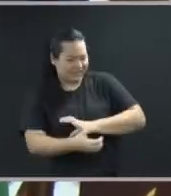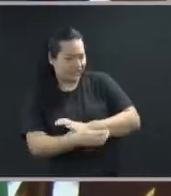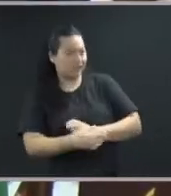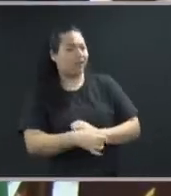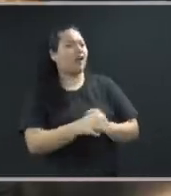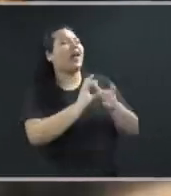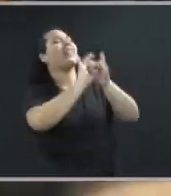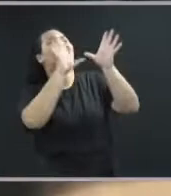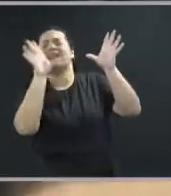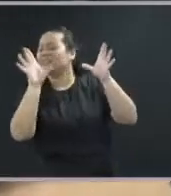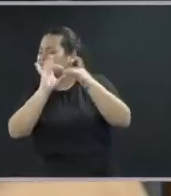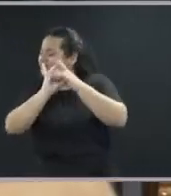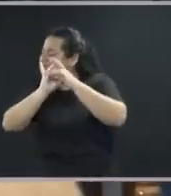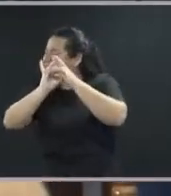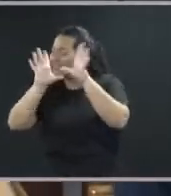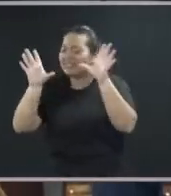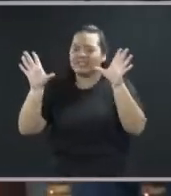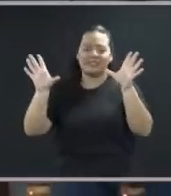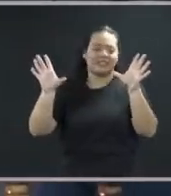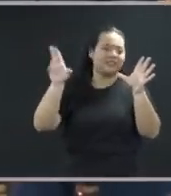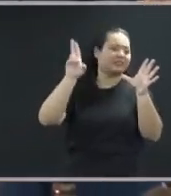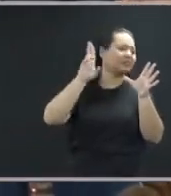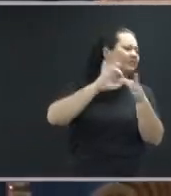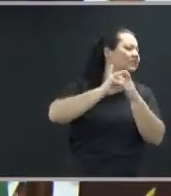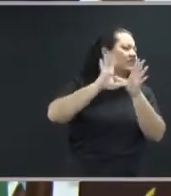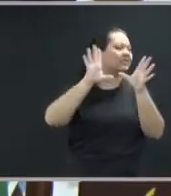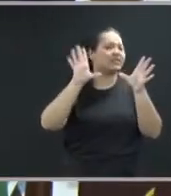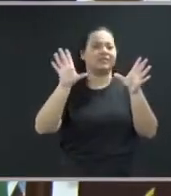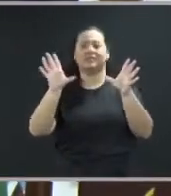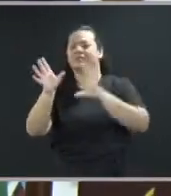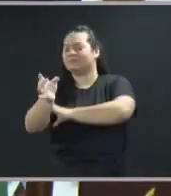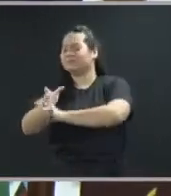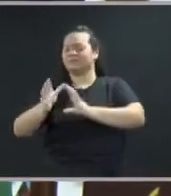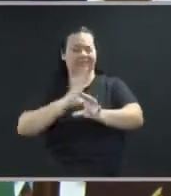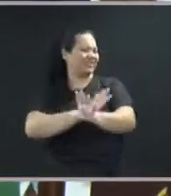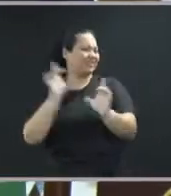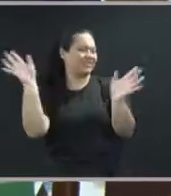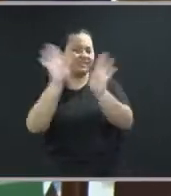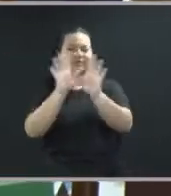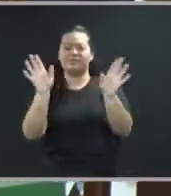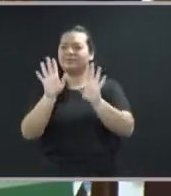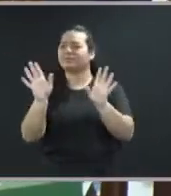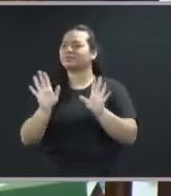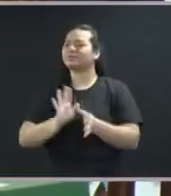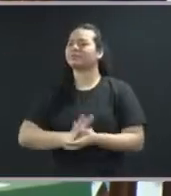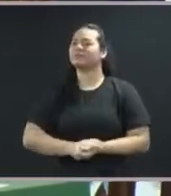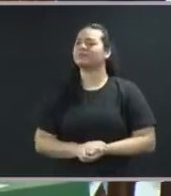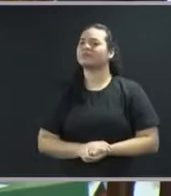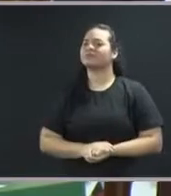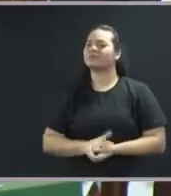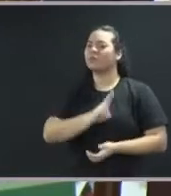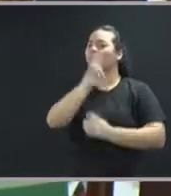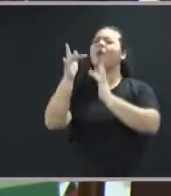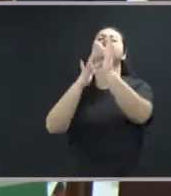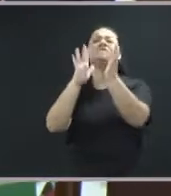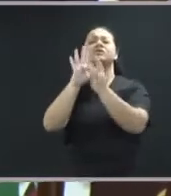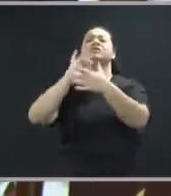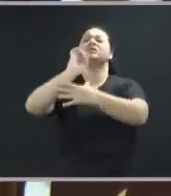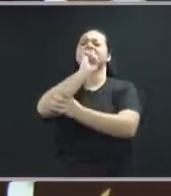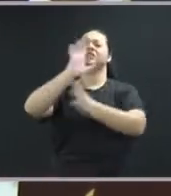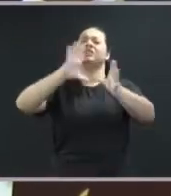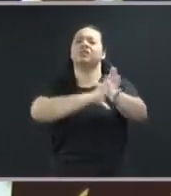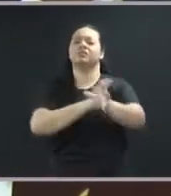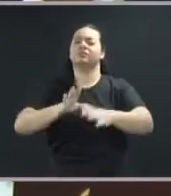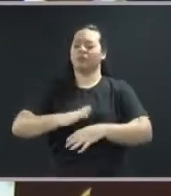Jesus. Mas se solta ele em nome de Jesus, e me aguarda em nome de Jesus. Meu irmão, naquele momento parece que eu virei